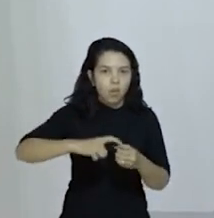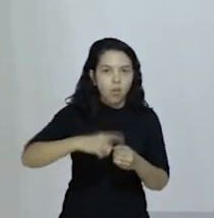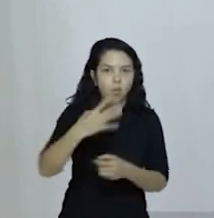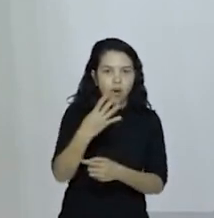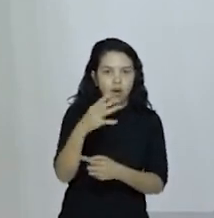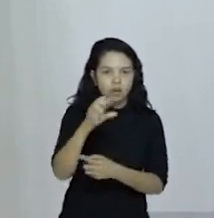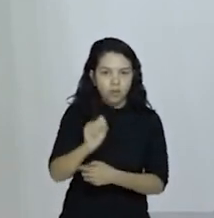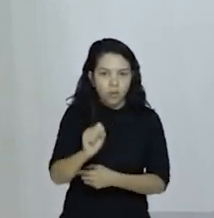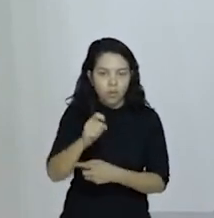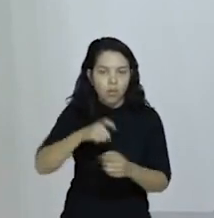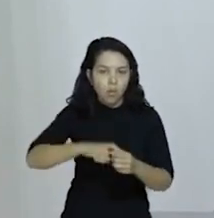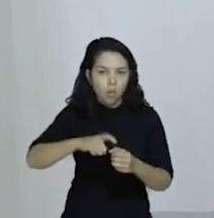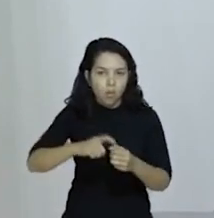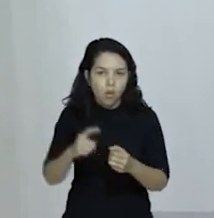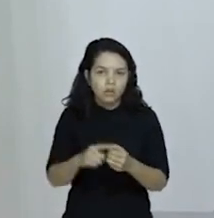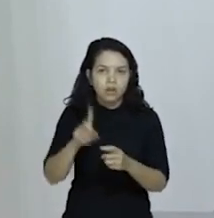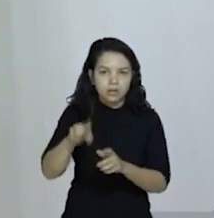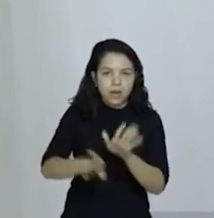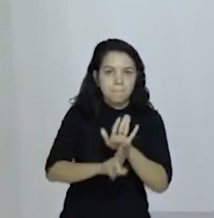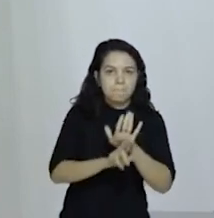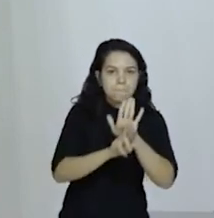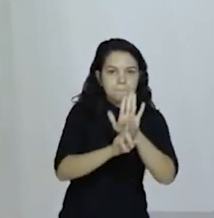Lá tem representantes do governo,